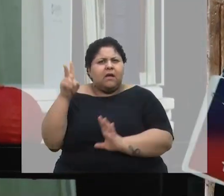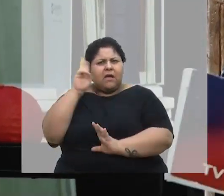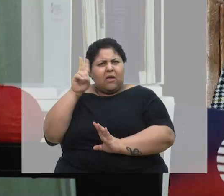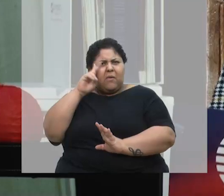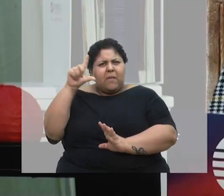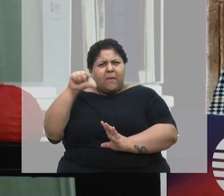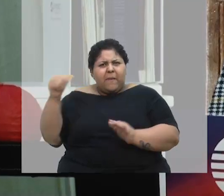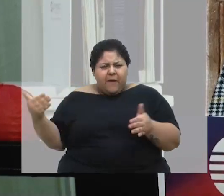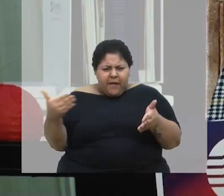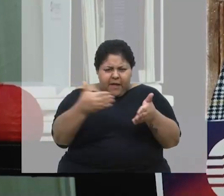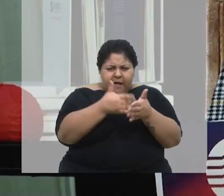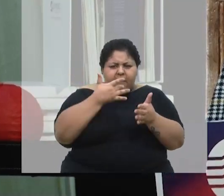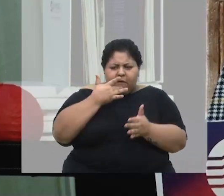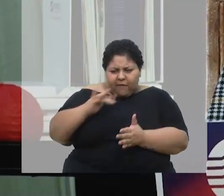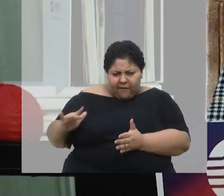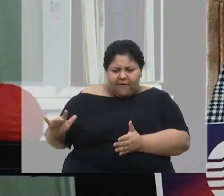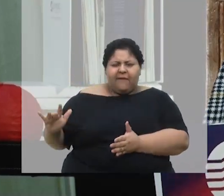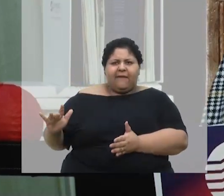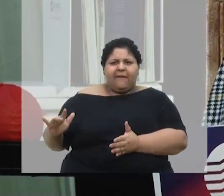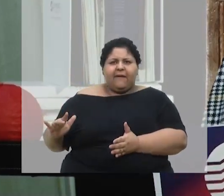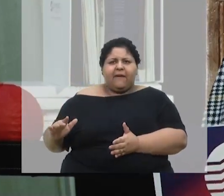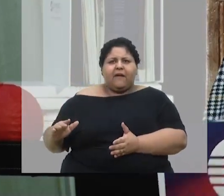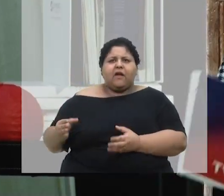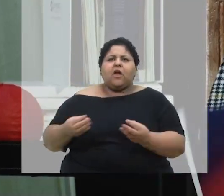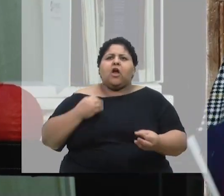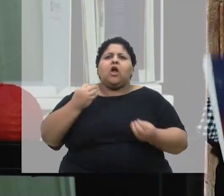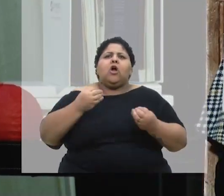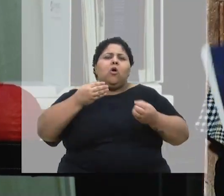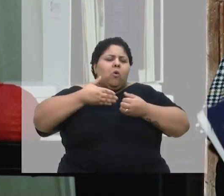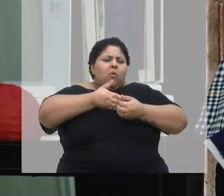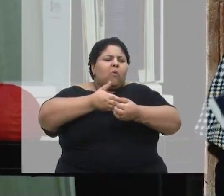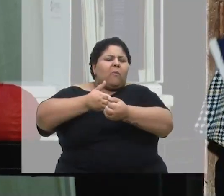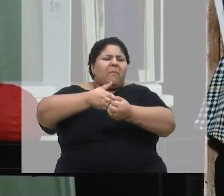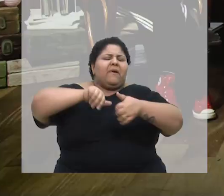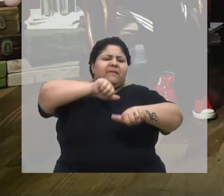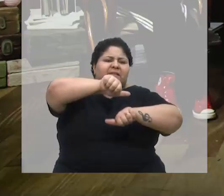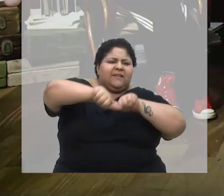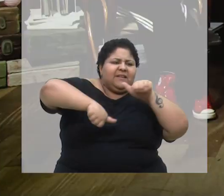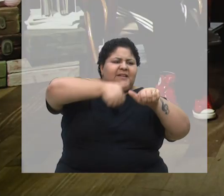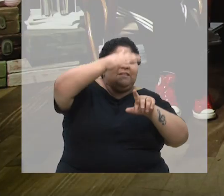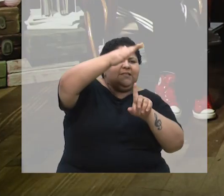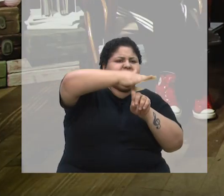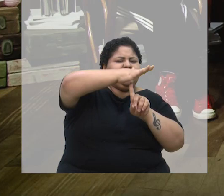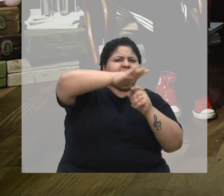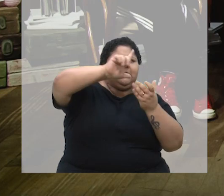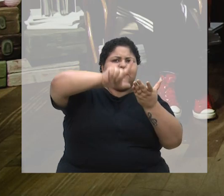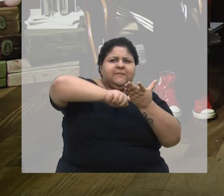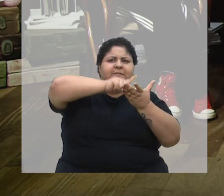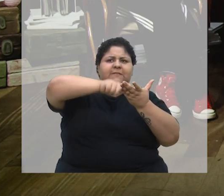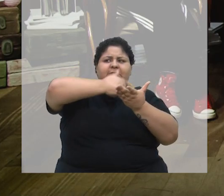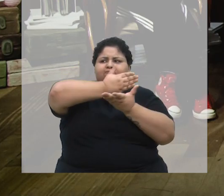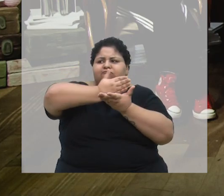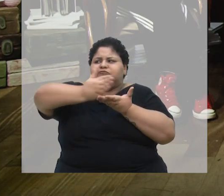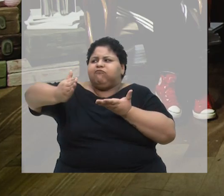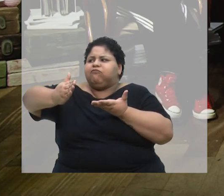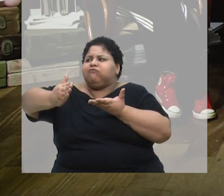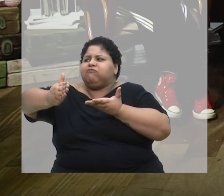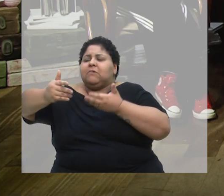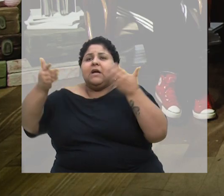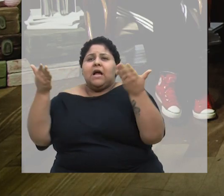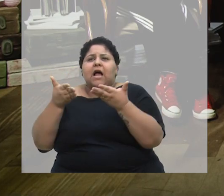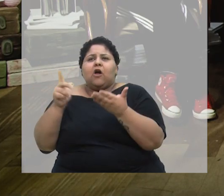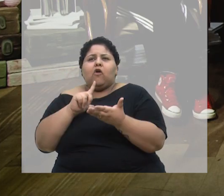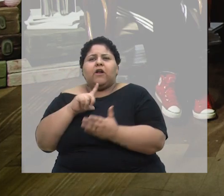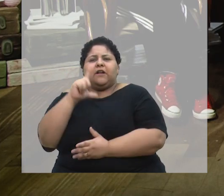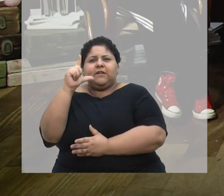de vir pequenininha para a praça na Feira do Livro, né? Como vocês acompanham essa transformação da Feira do Livro ao longo dos anos, né? Essa coisa